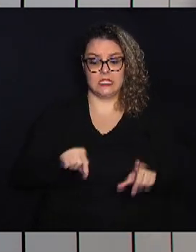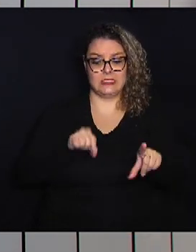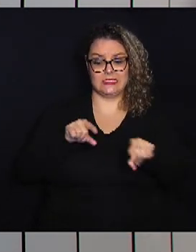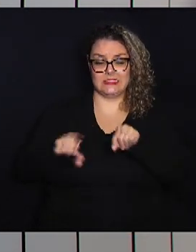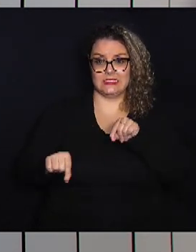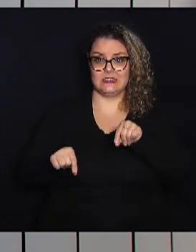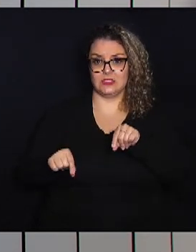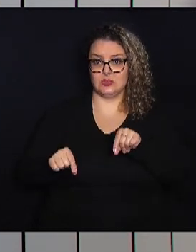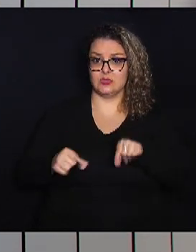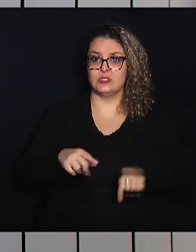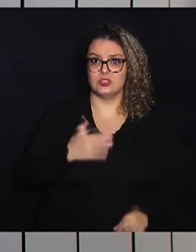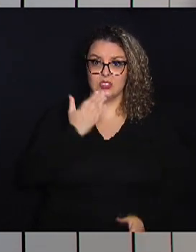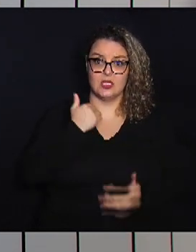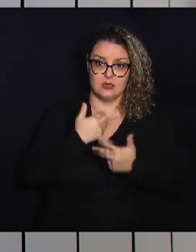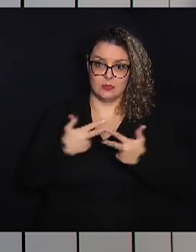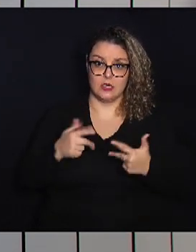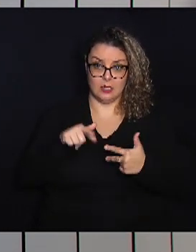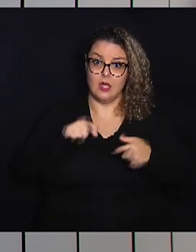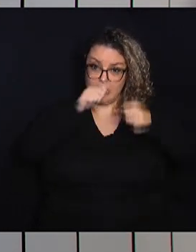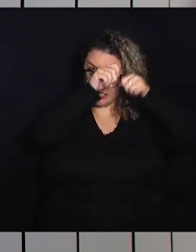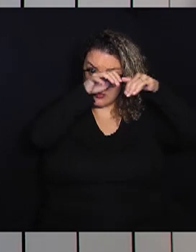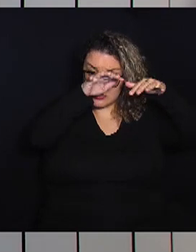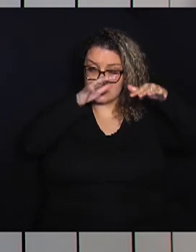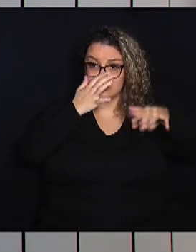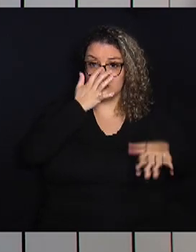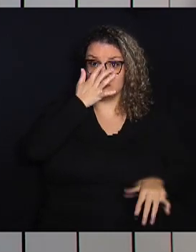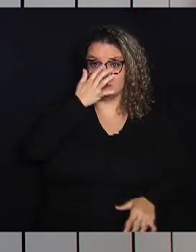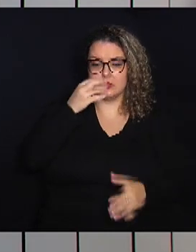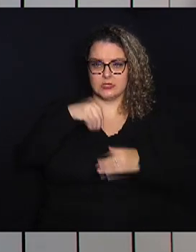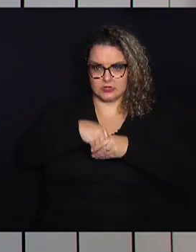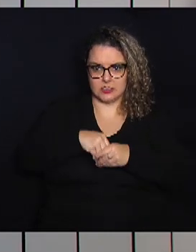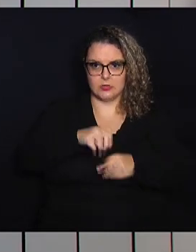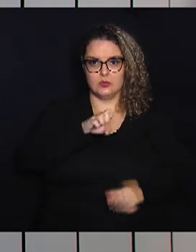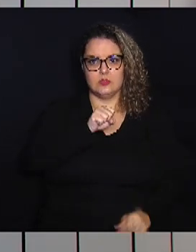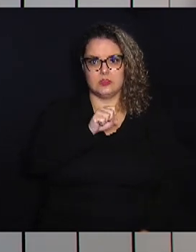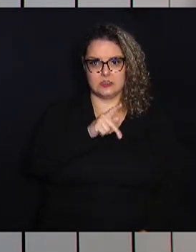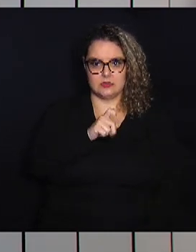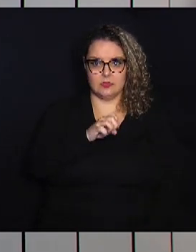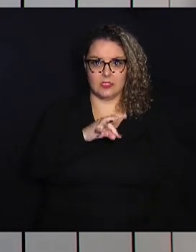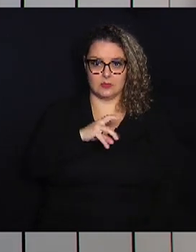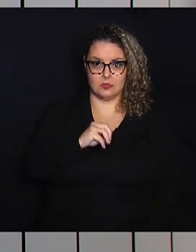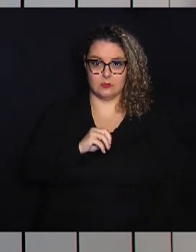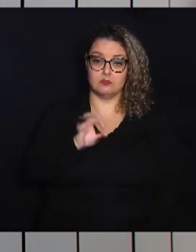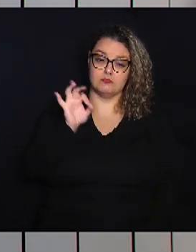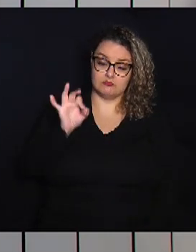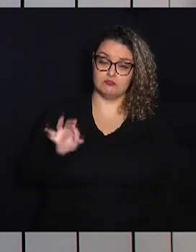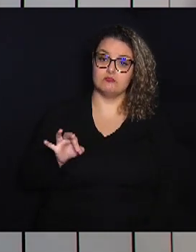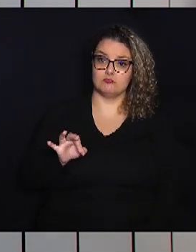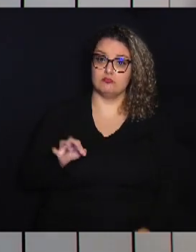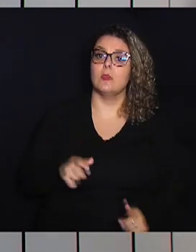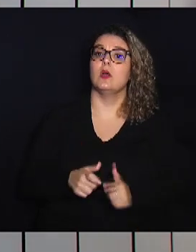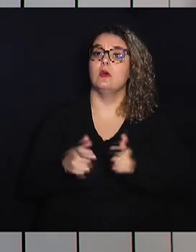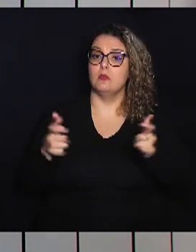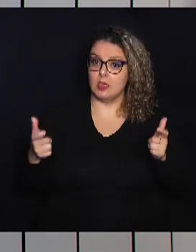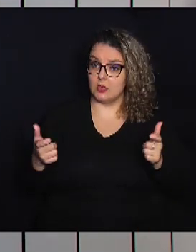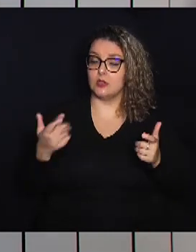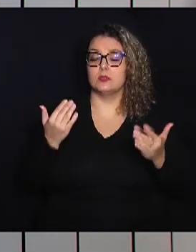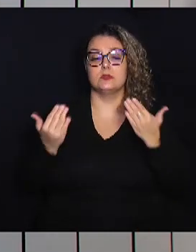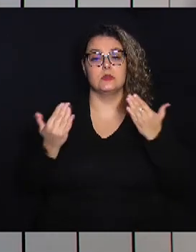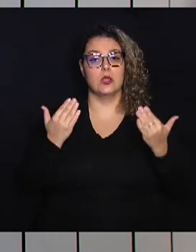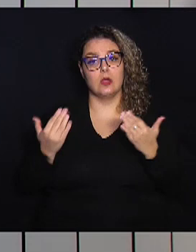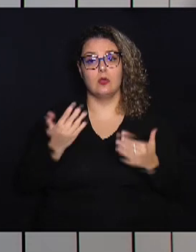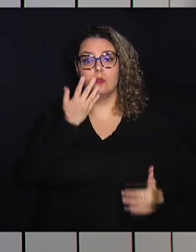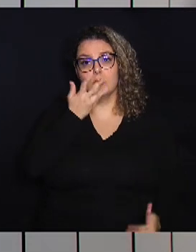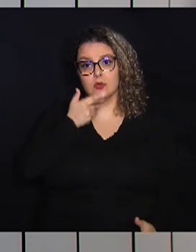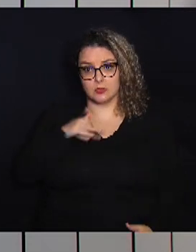seletividade alimentar é autista. Mas dentro do espectro, a porcentagem é bem maior se comparada às